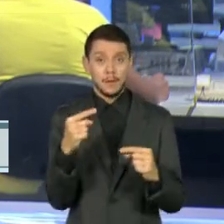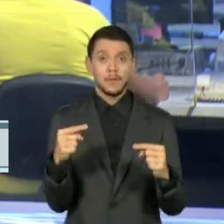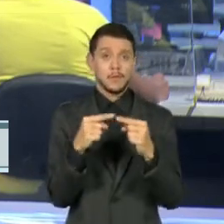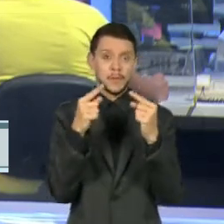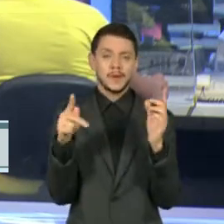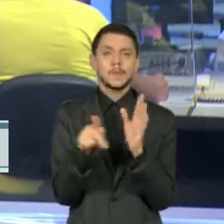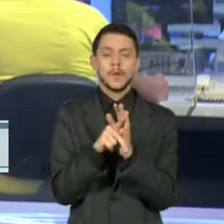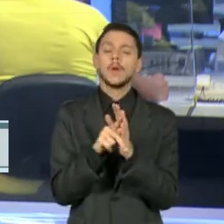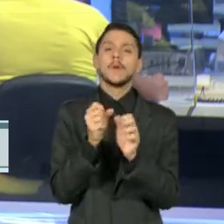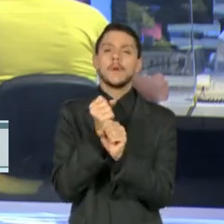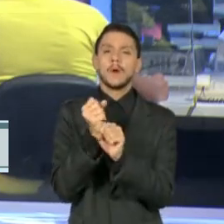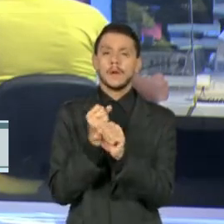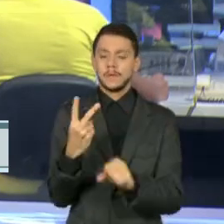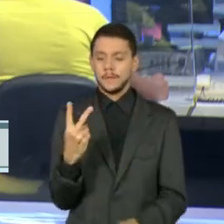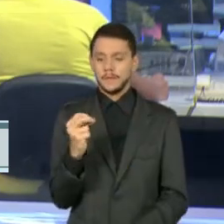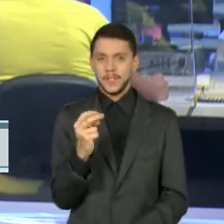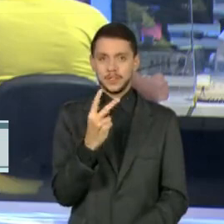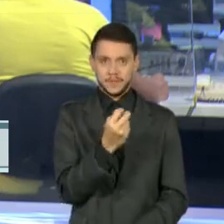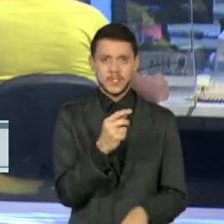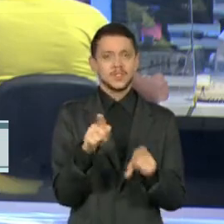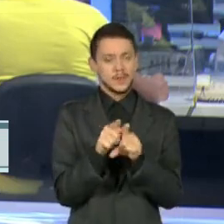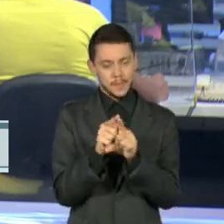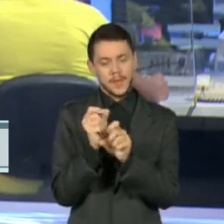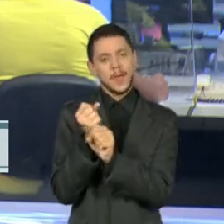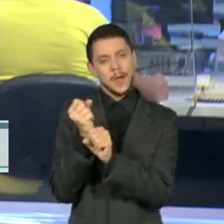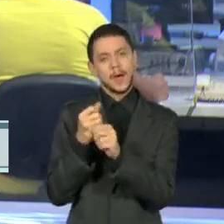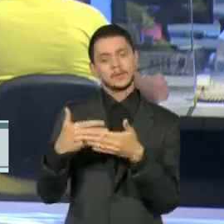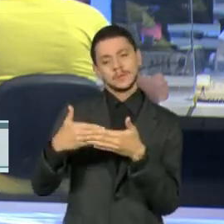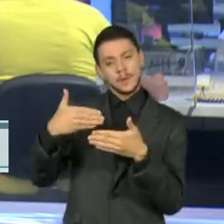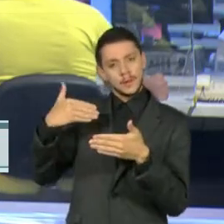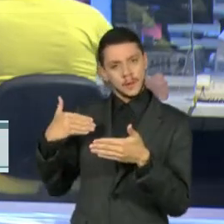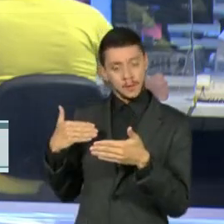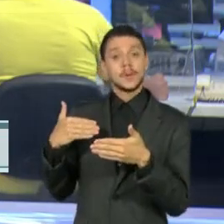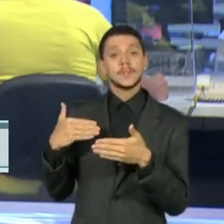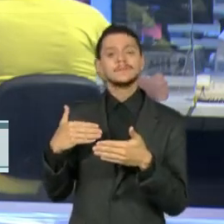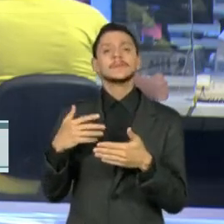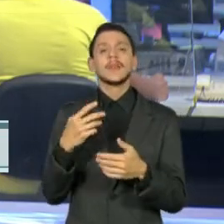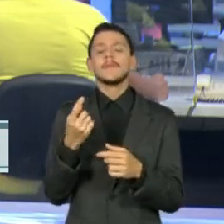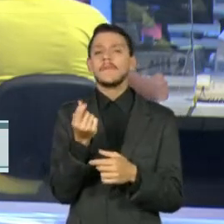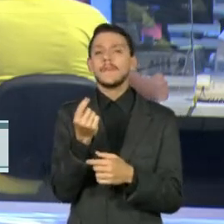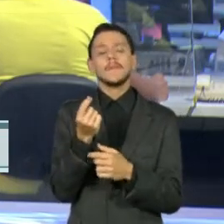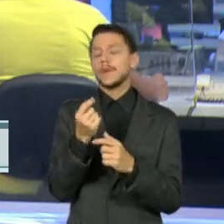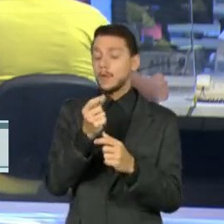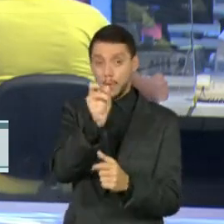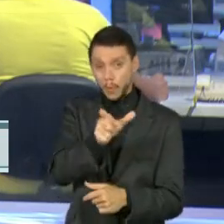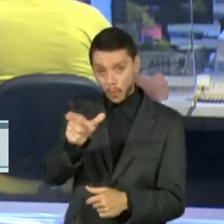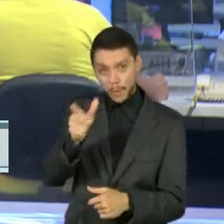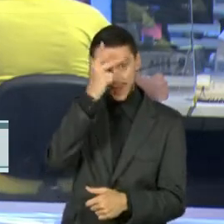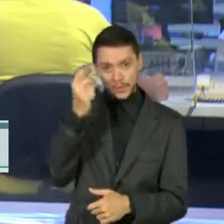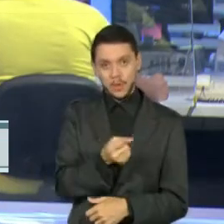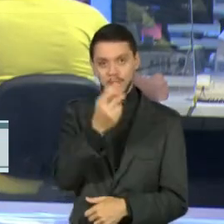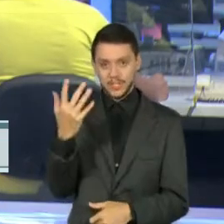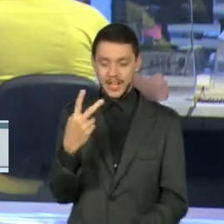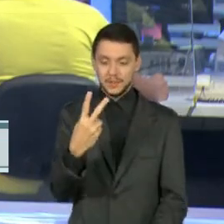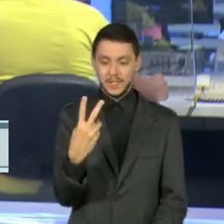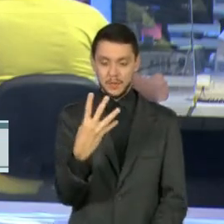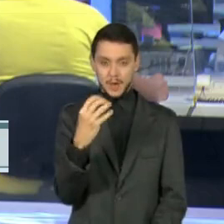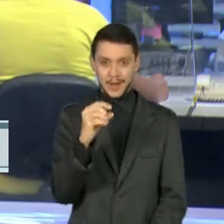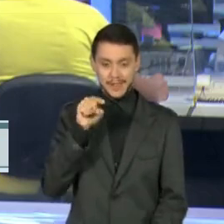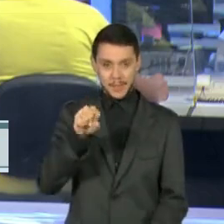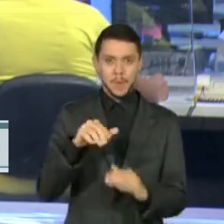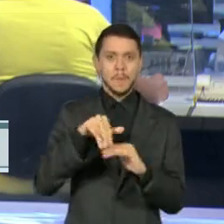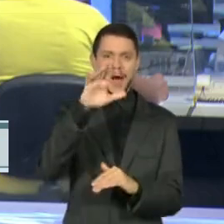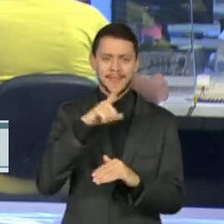referente ao ano-base de 2020 e também aos anos anteriores são mais de 240 mil contribuintes que caíram na malha fina